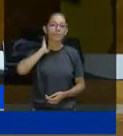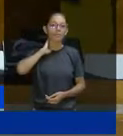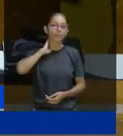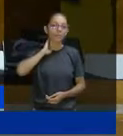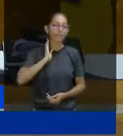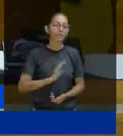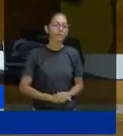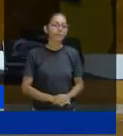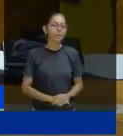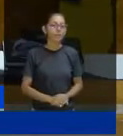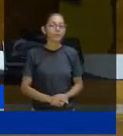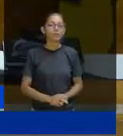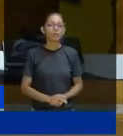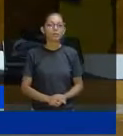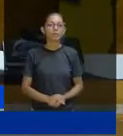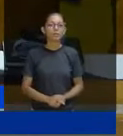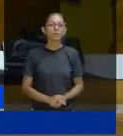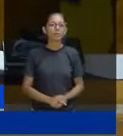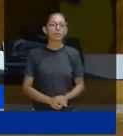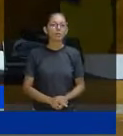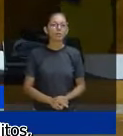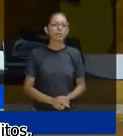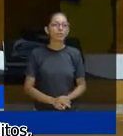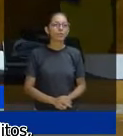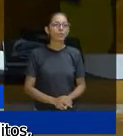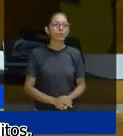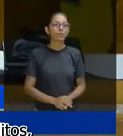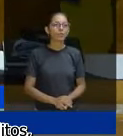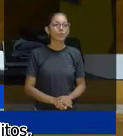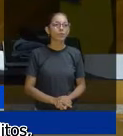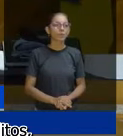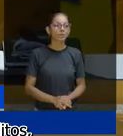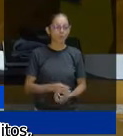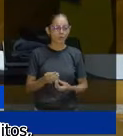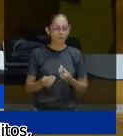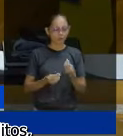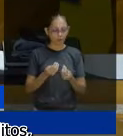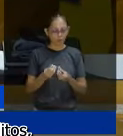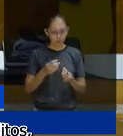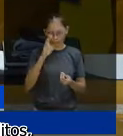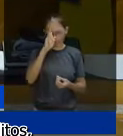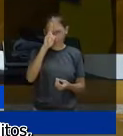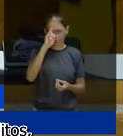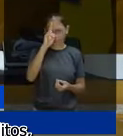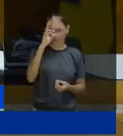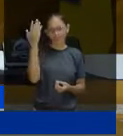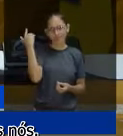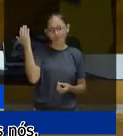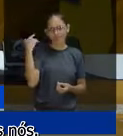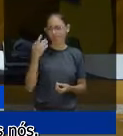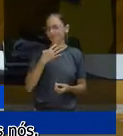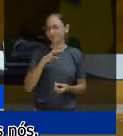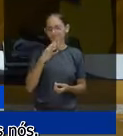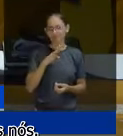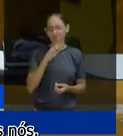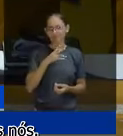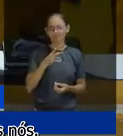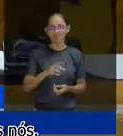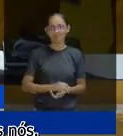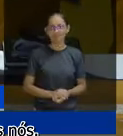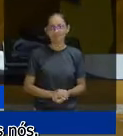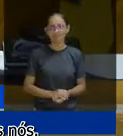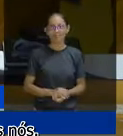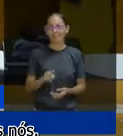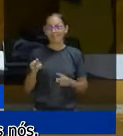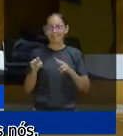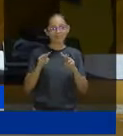democratização, os militares... Era o sistema de créditos, né? Era aqueles créditos, lembra, Torque? A gente não conhecia, todos nós.